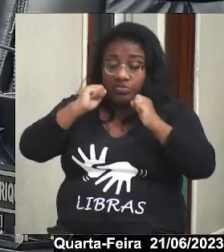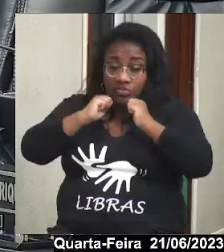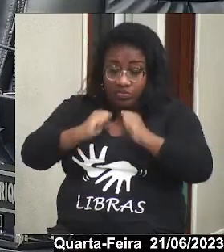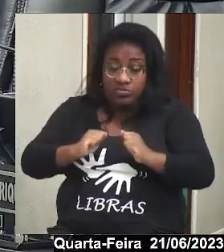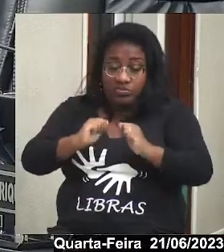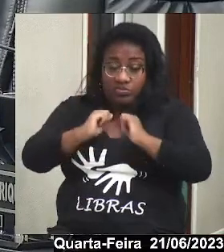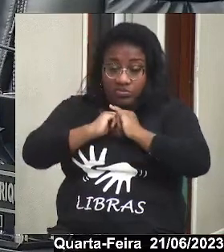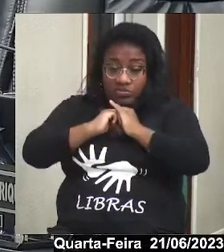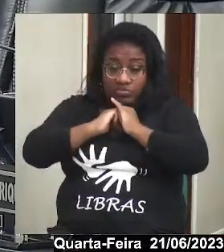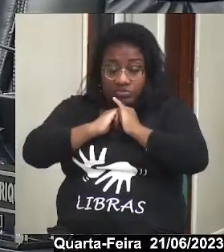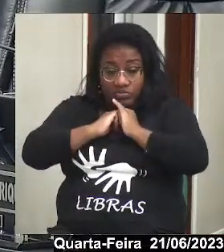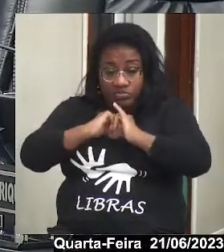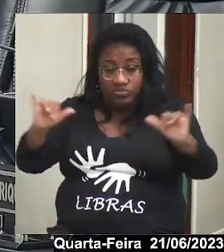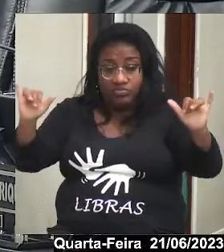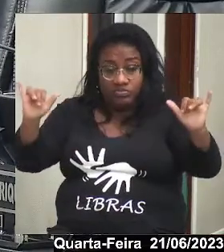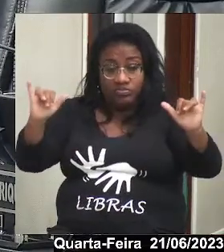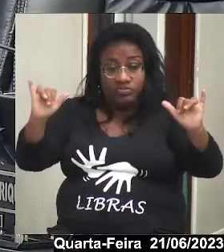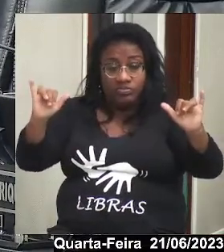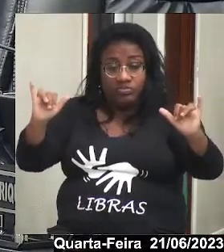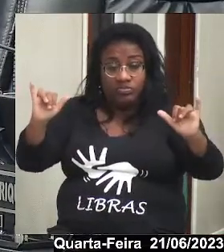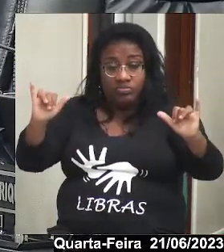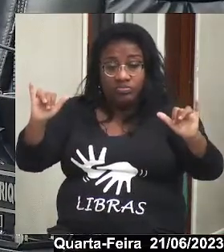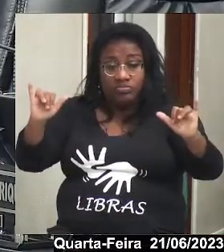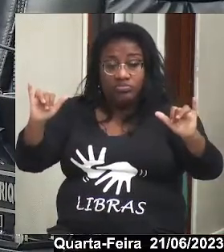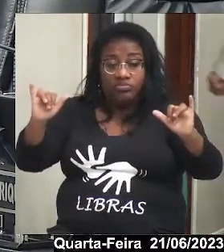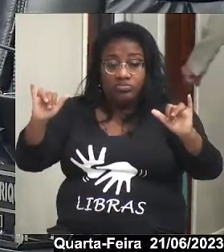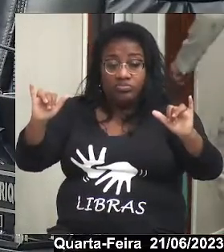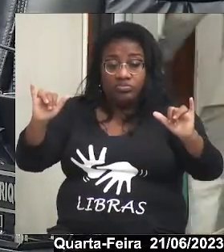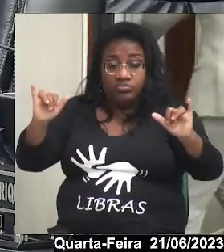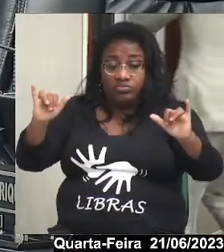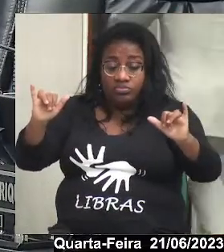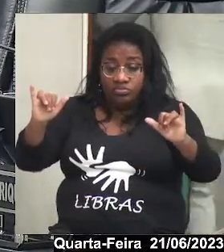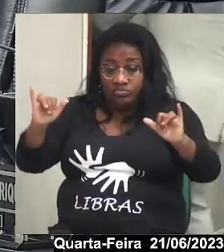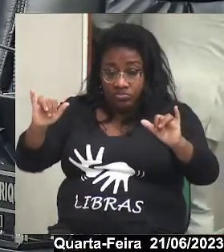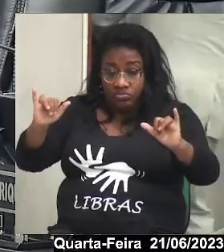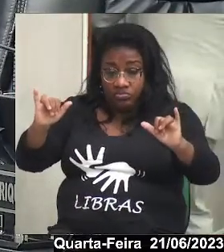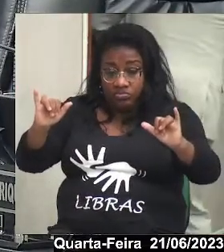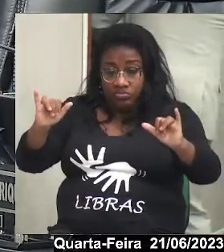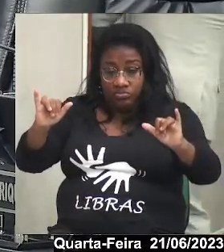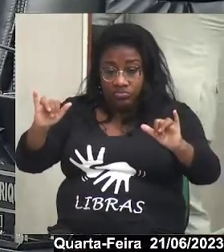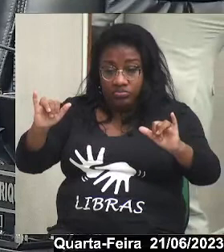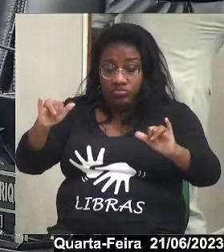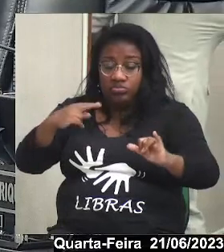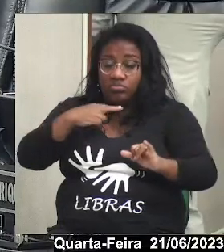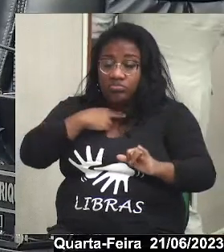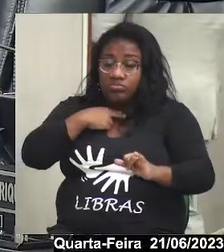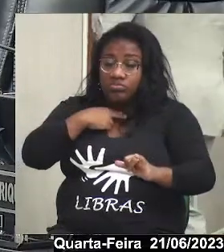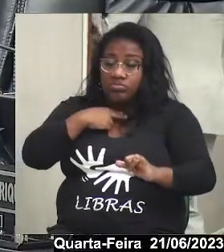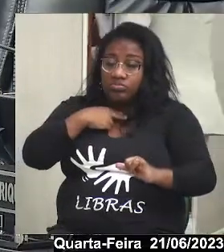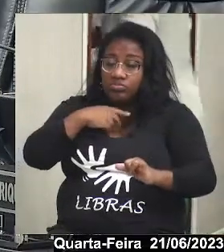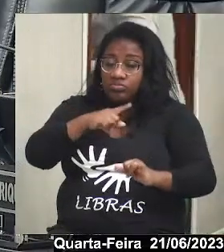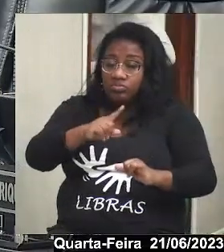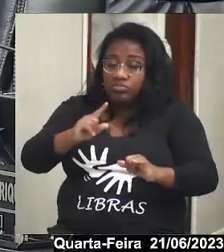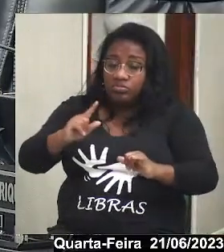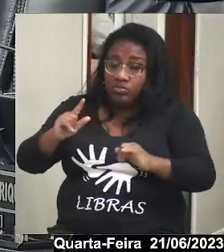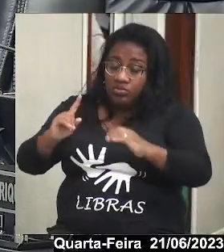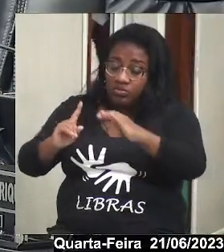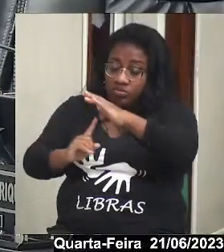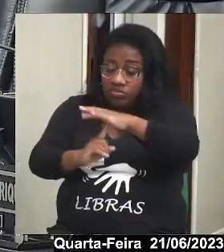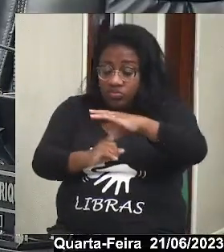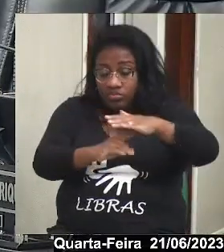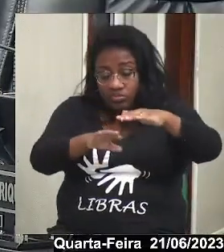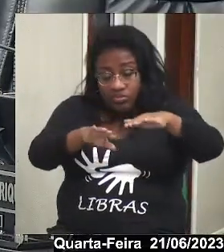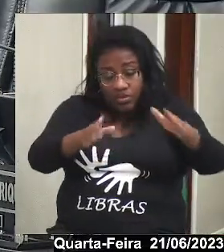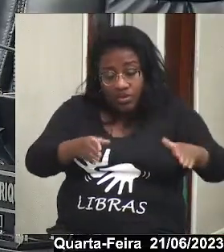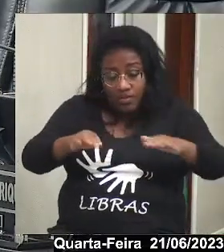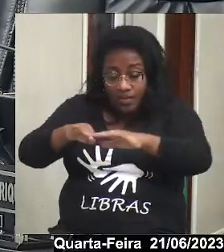posso falar com tranquilidade, porque posso não passar, como já disse aqui em outros momentos, na barraca de cada um. Mas eu